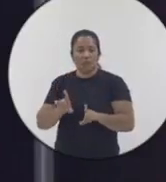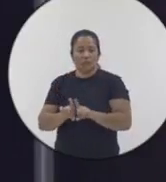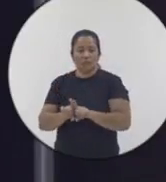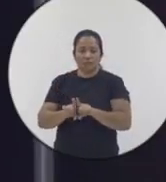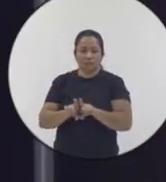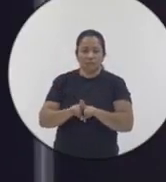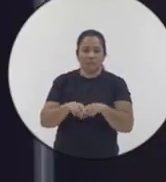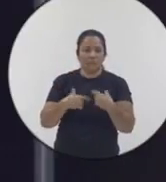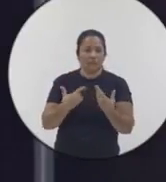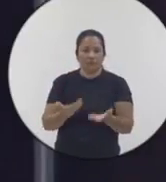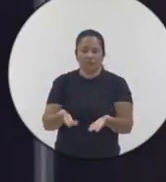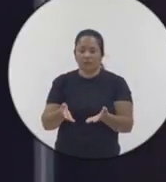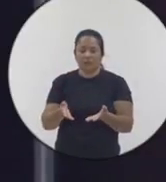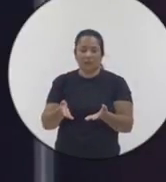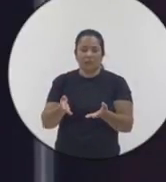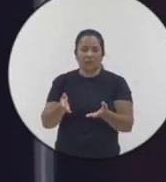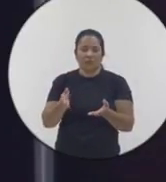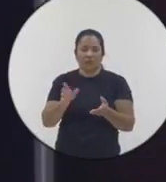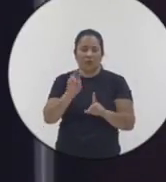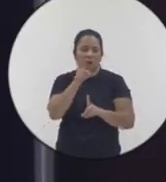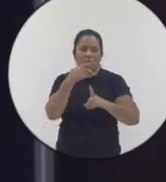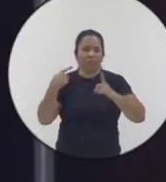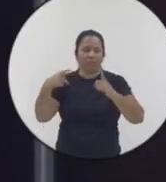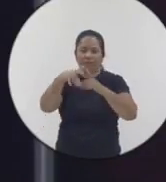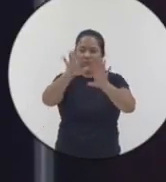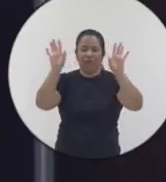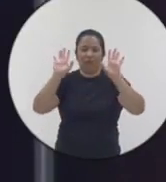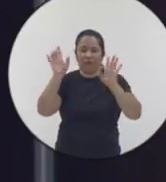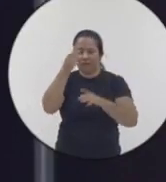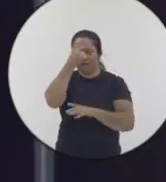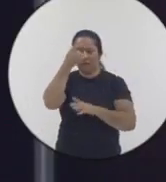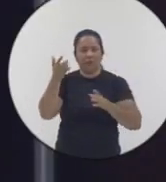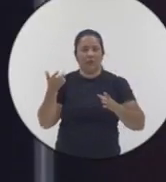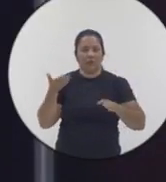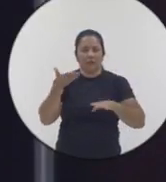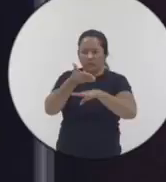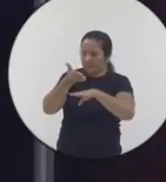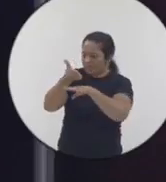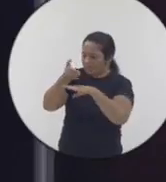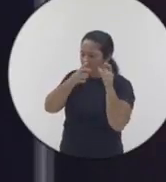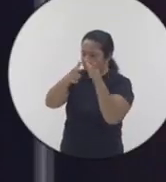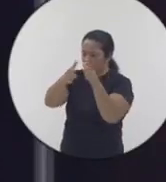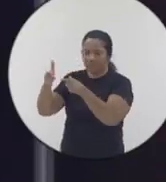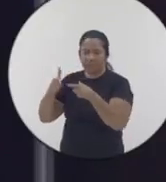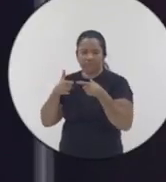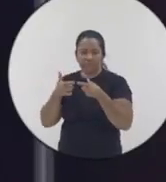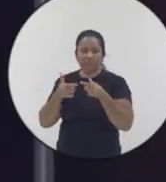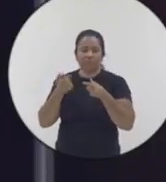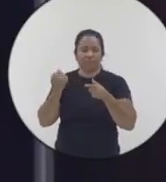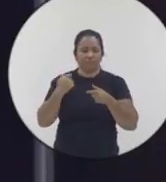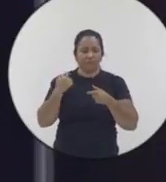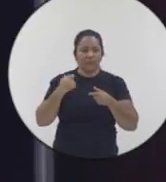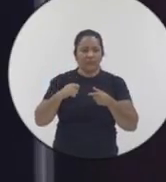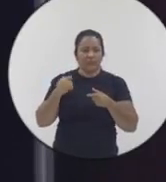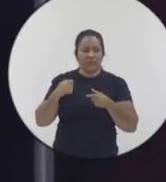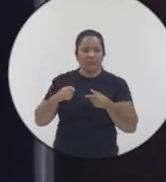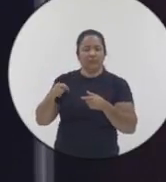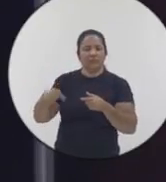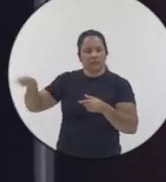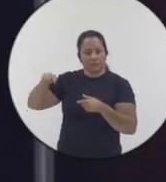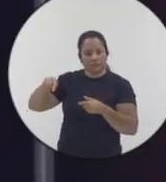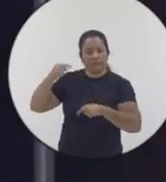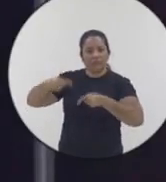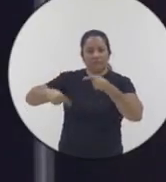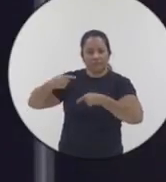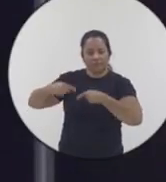em Oxalá, fé em Jeová, em quem seja, porque a gente precisa de vocês discutindo, tecendo nesses espaços. Né?